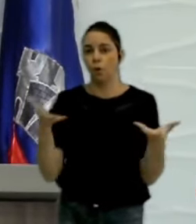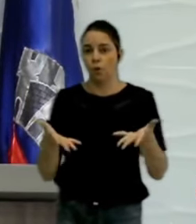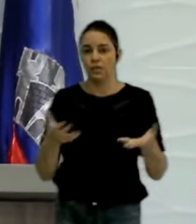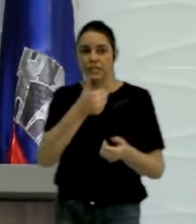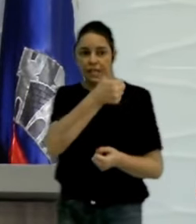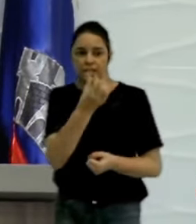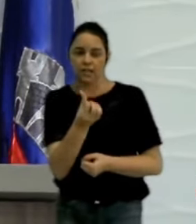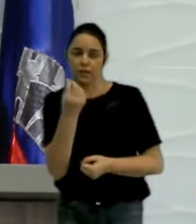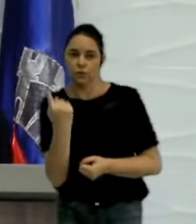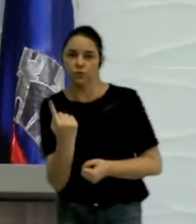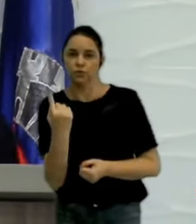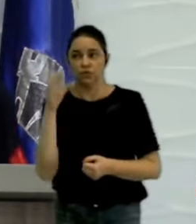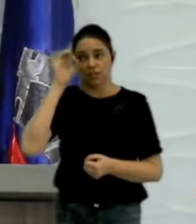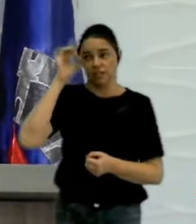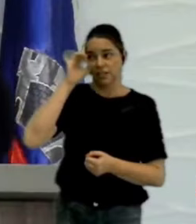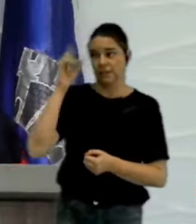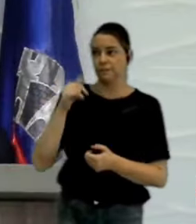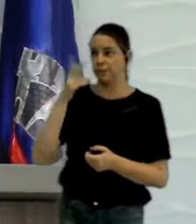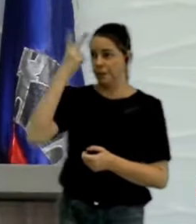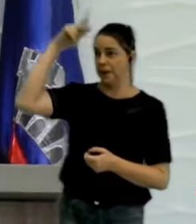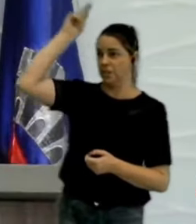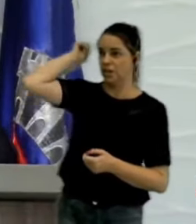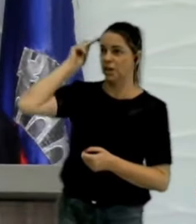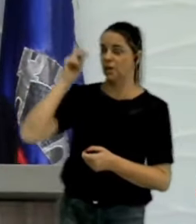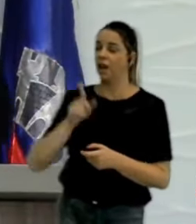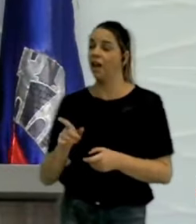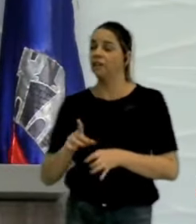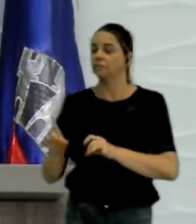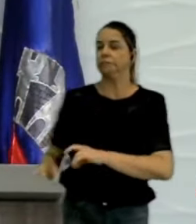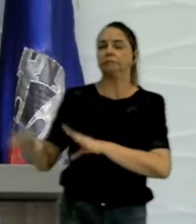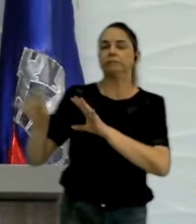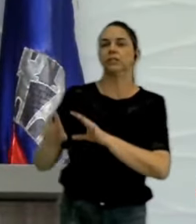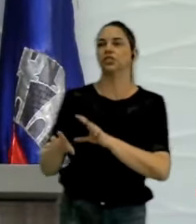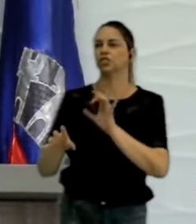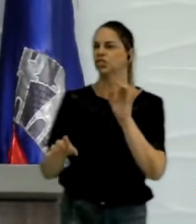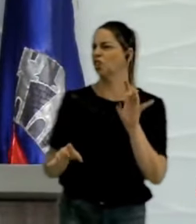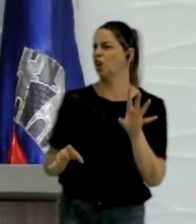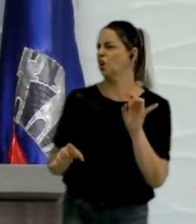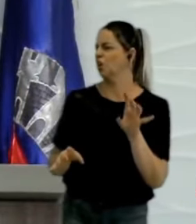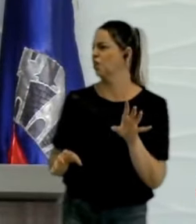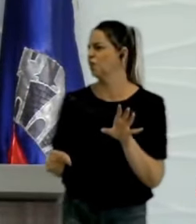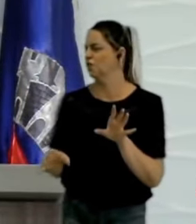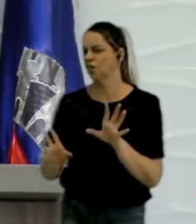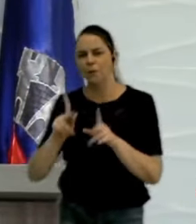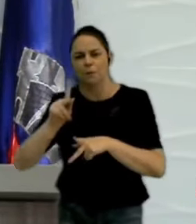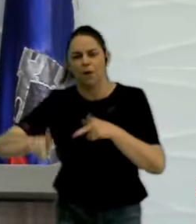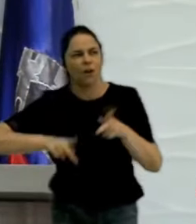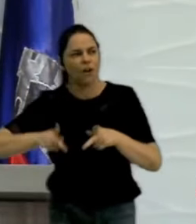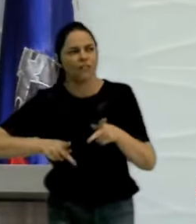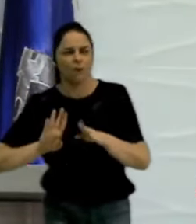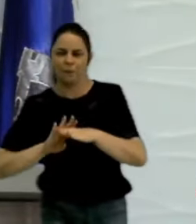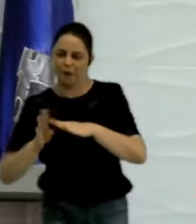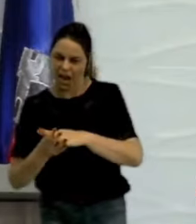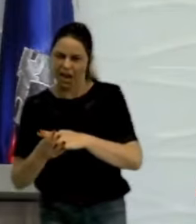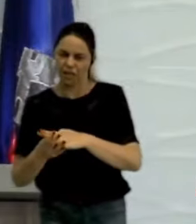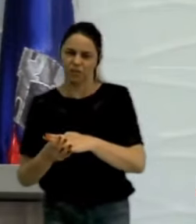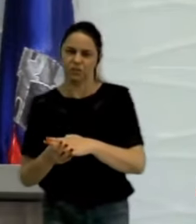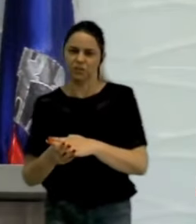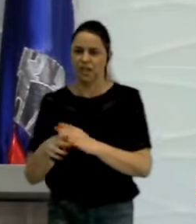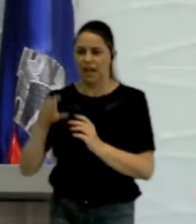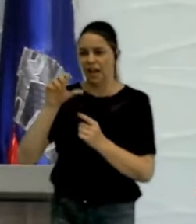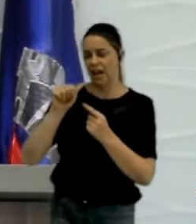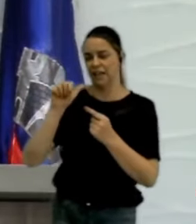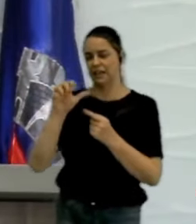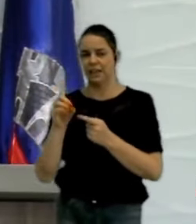dias, colega Pacheco, que está lá o descaso, não só com a população daquele bairro, né, que é o Adailto